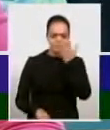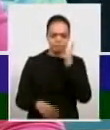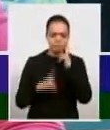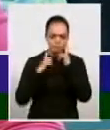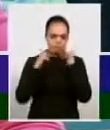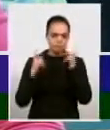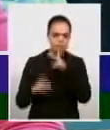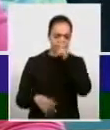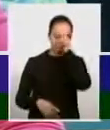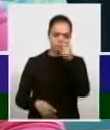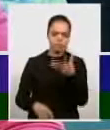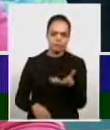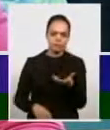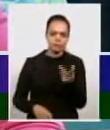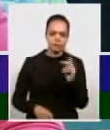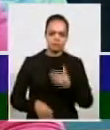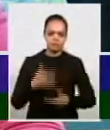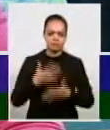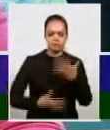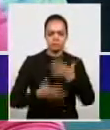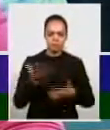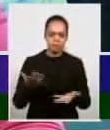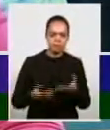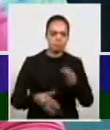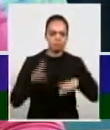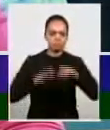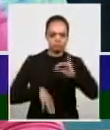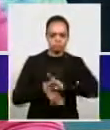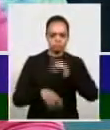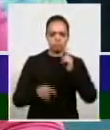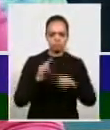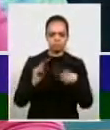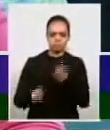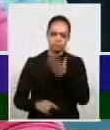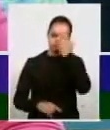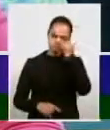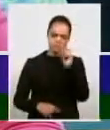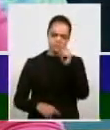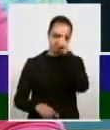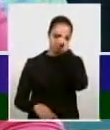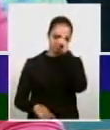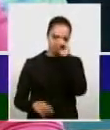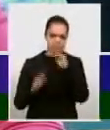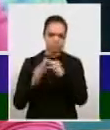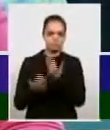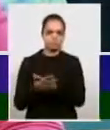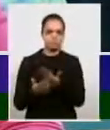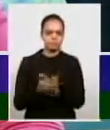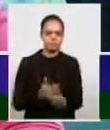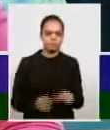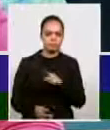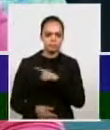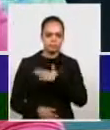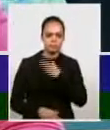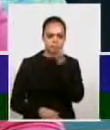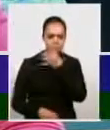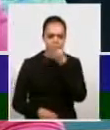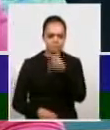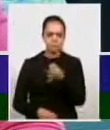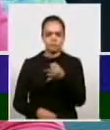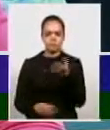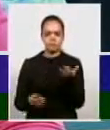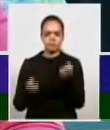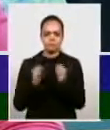às vezes até em locais proibidos, que nós sabemos, como hospitais, escolas. Fica aqui a minha sugestão,